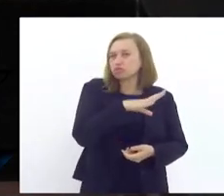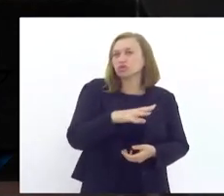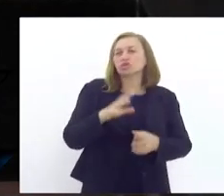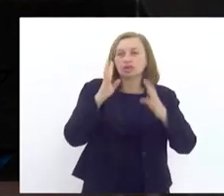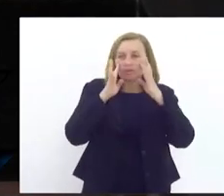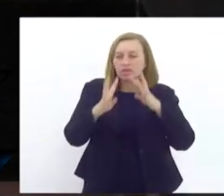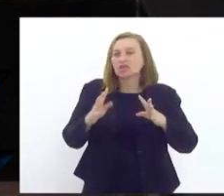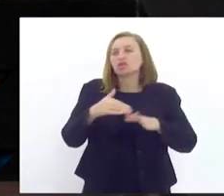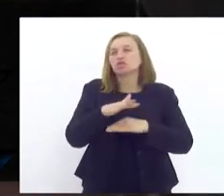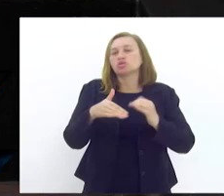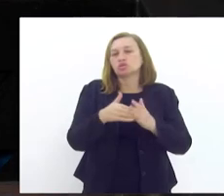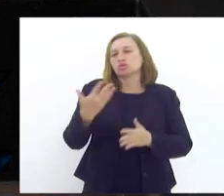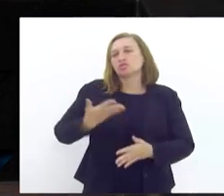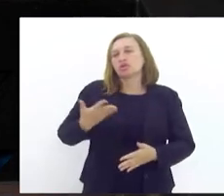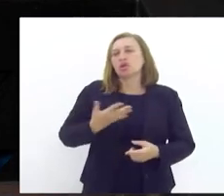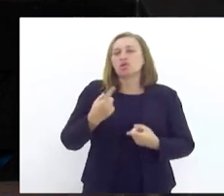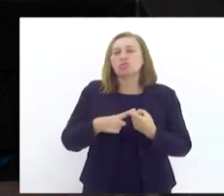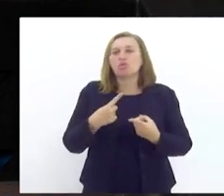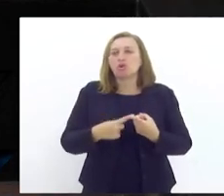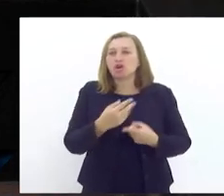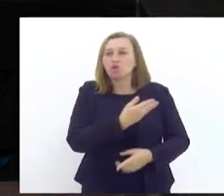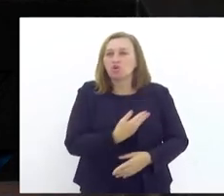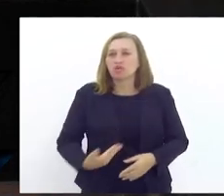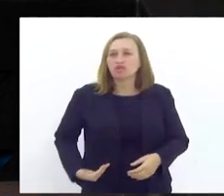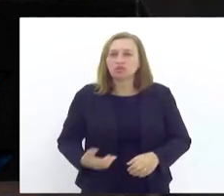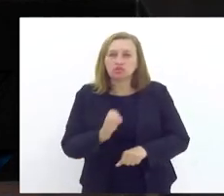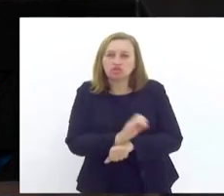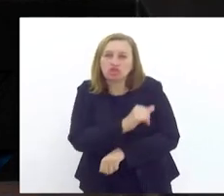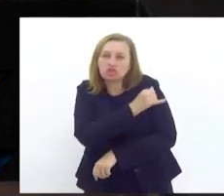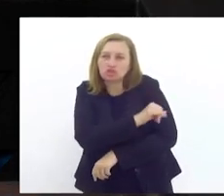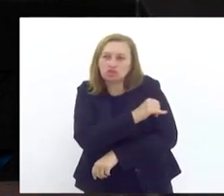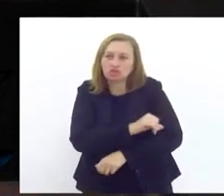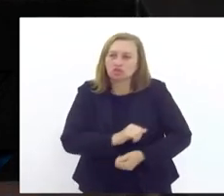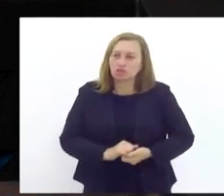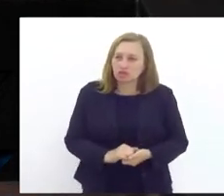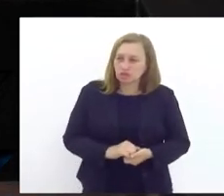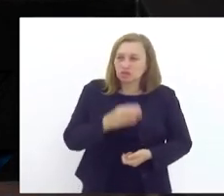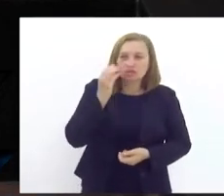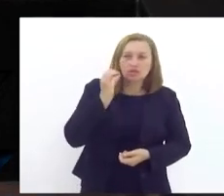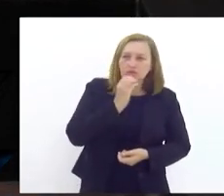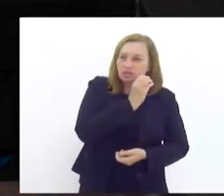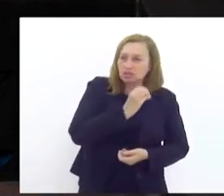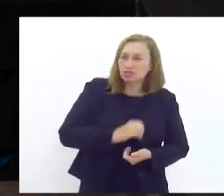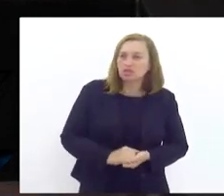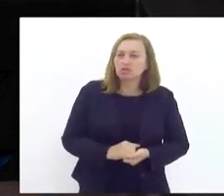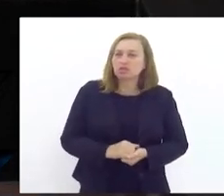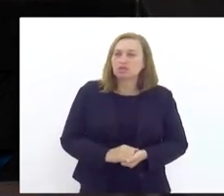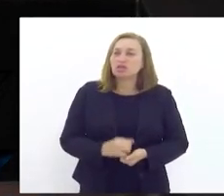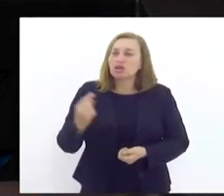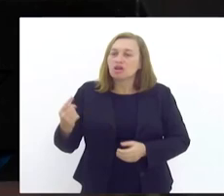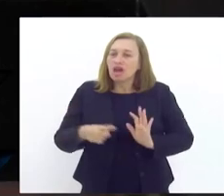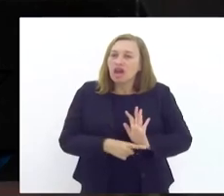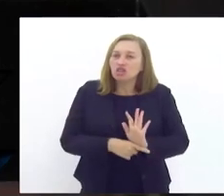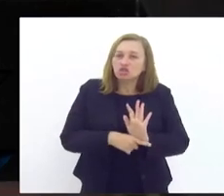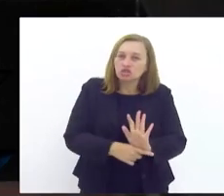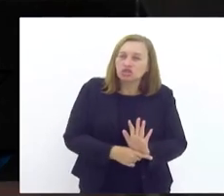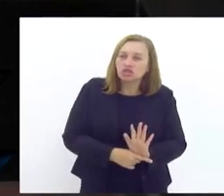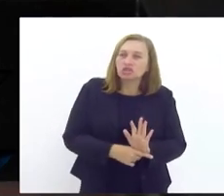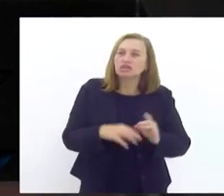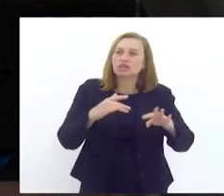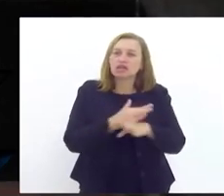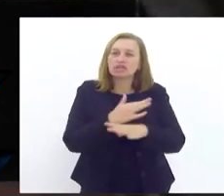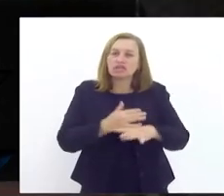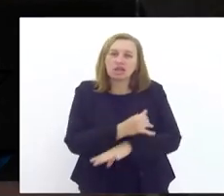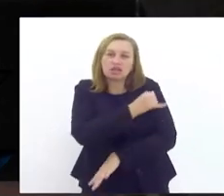atenção de todos os colegas porque o governador do Estado do Rio de Janeiro Governador Cláudio Castro vem ajudando a cidade São João